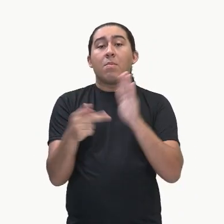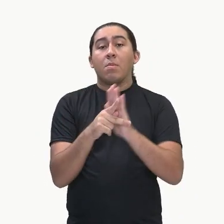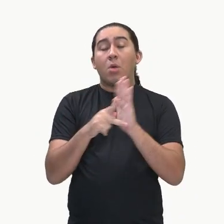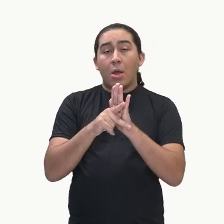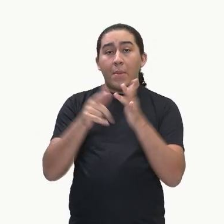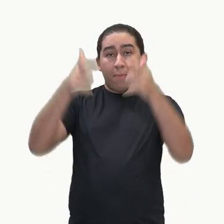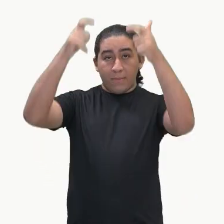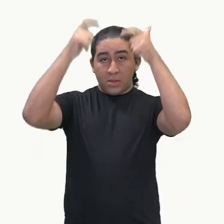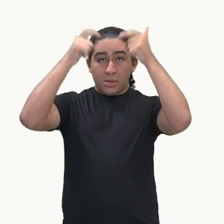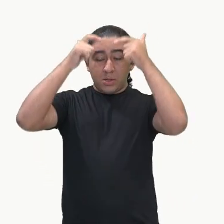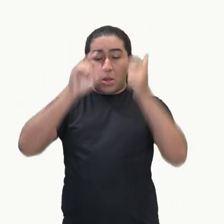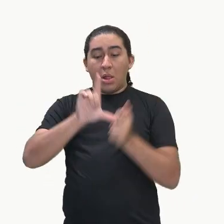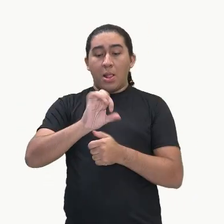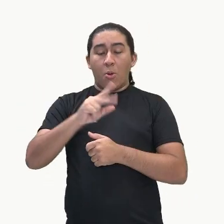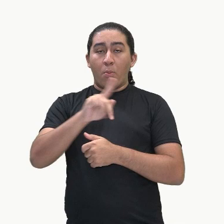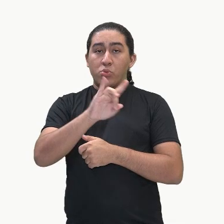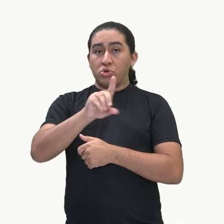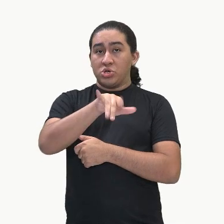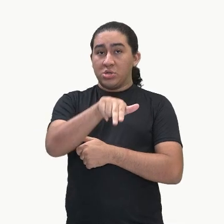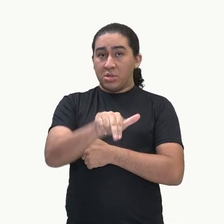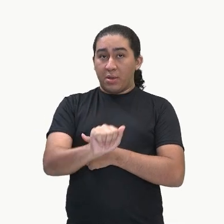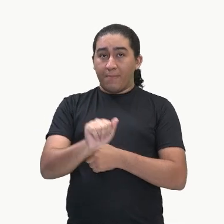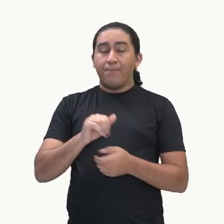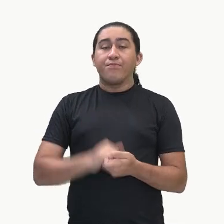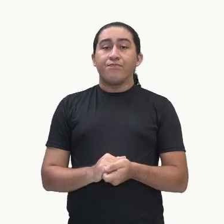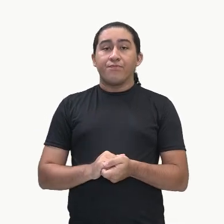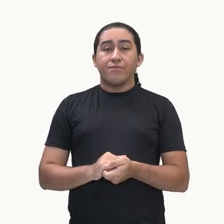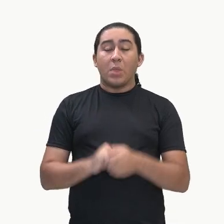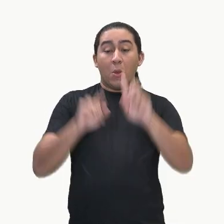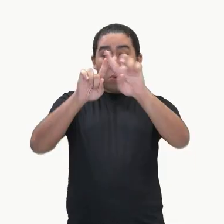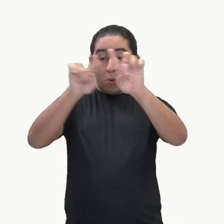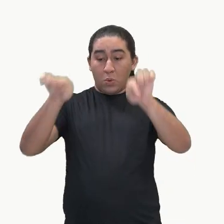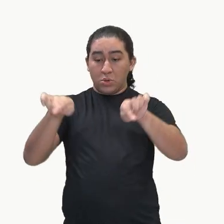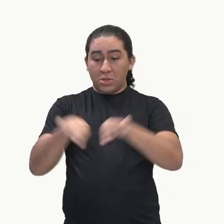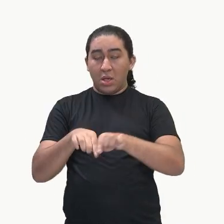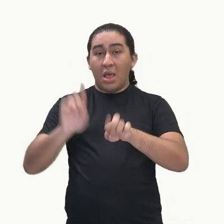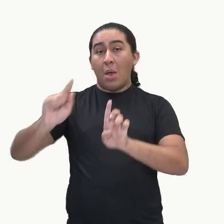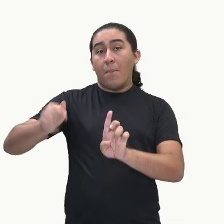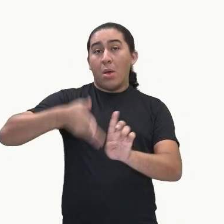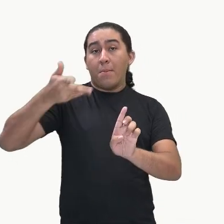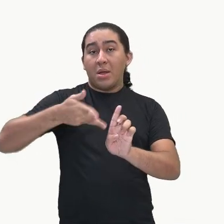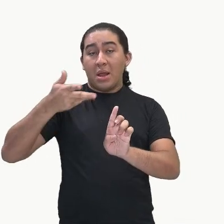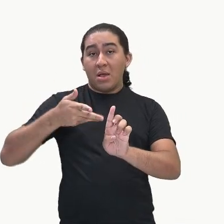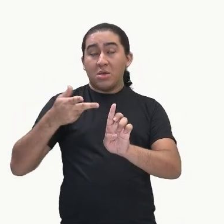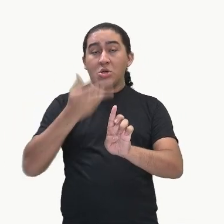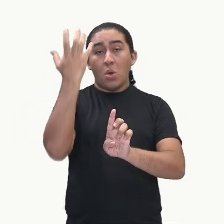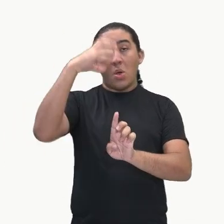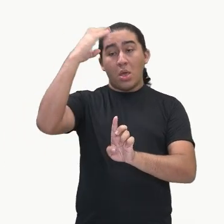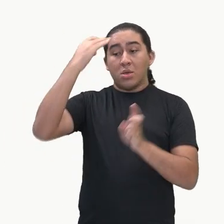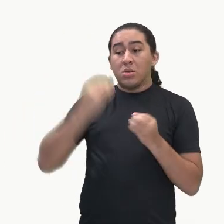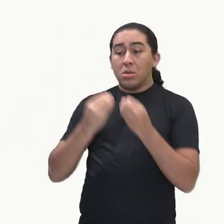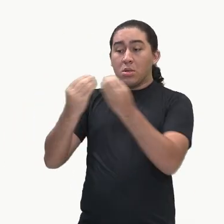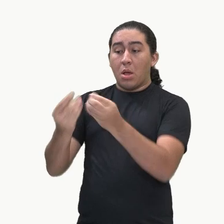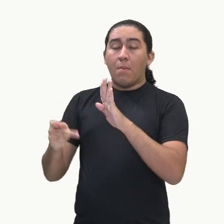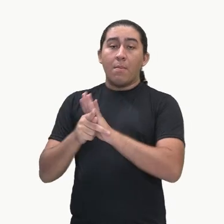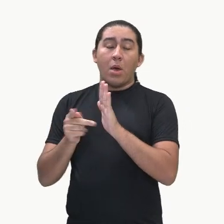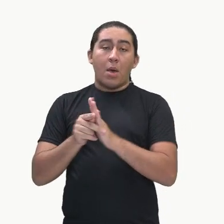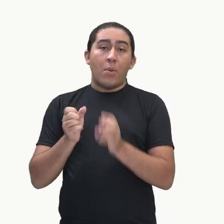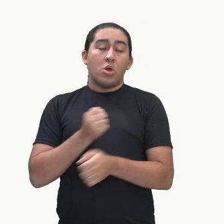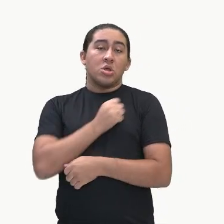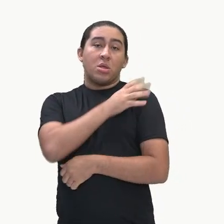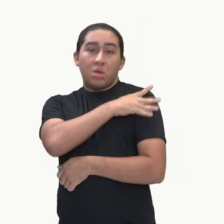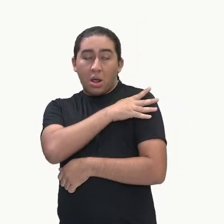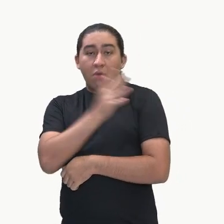Leopoldina. O losango foi uma homenagem de Dom Pedro I ao general francês